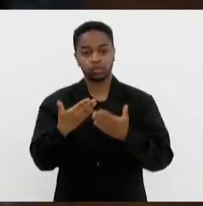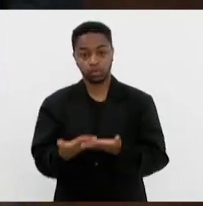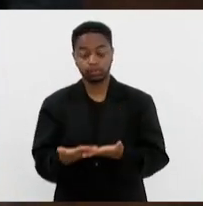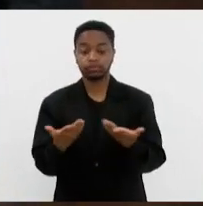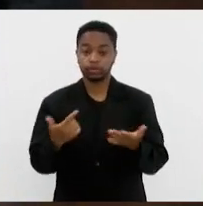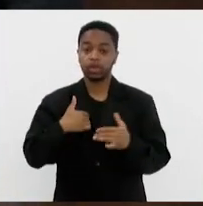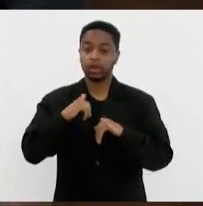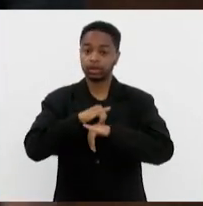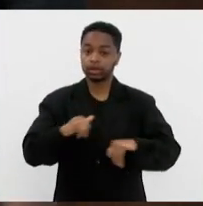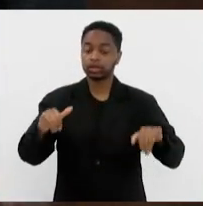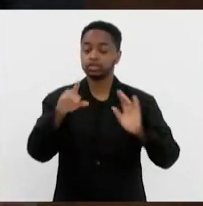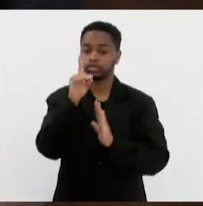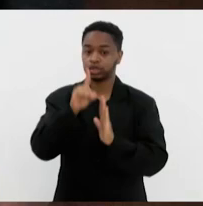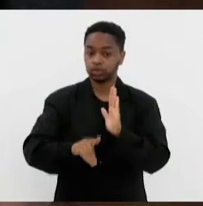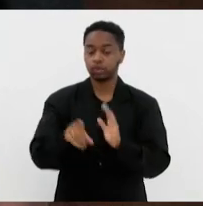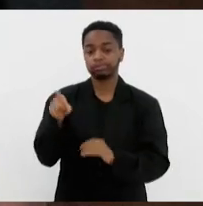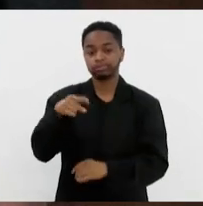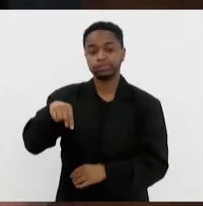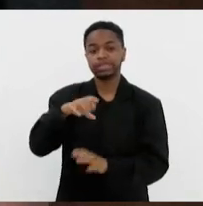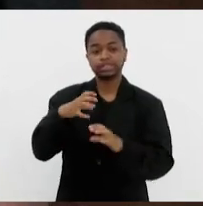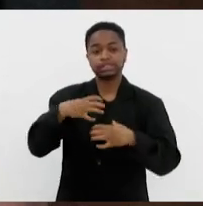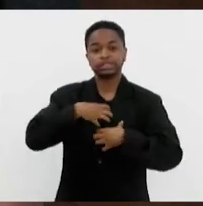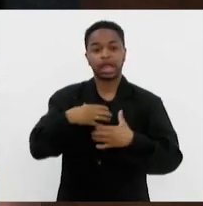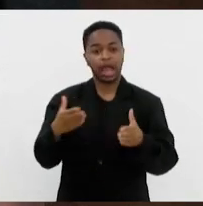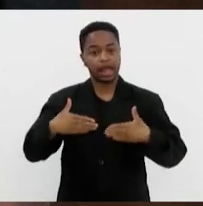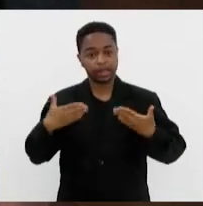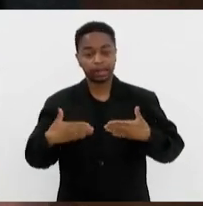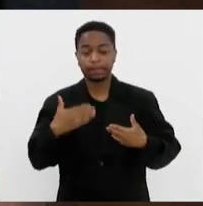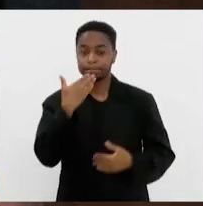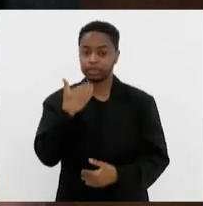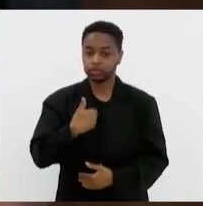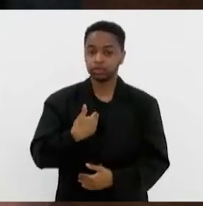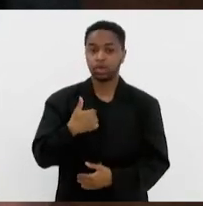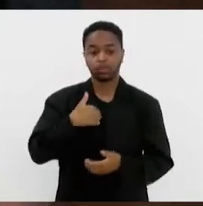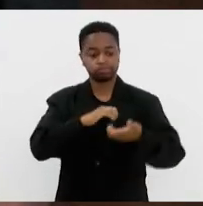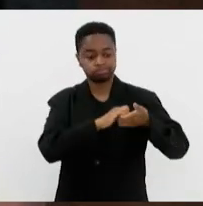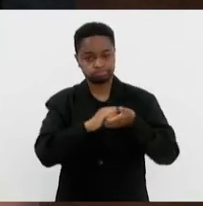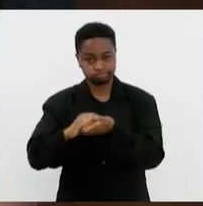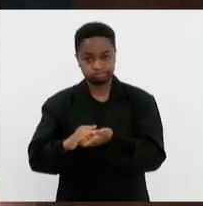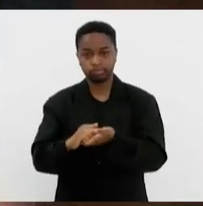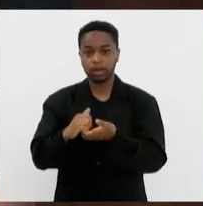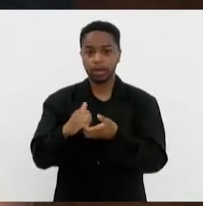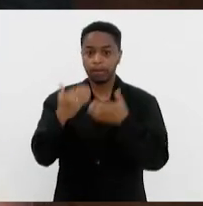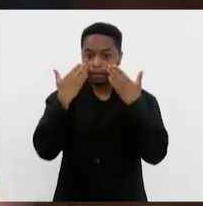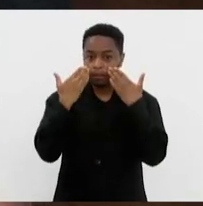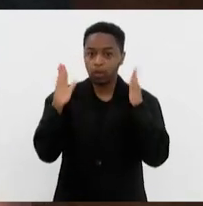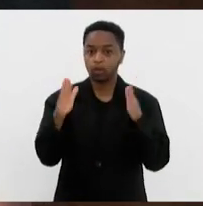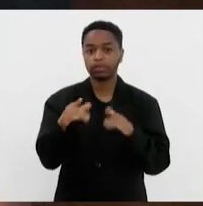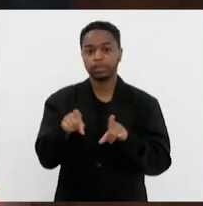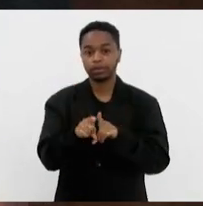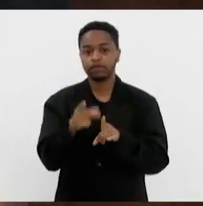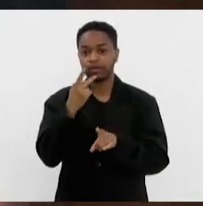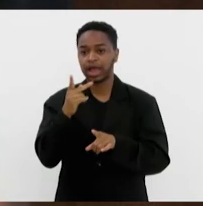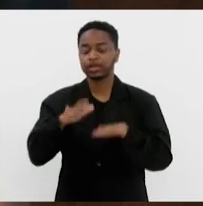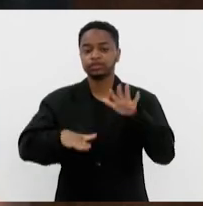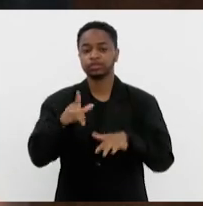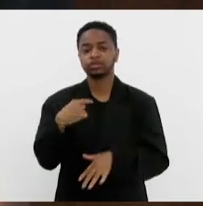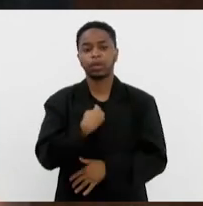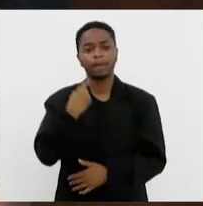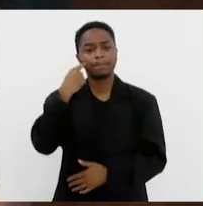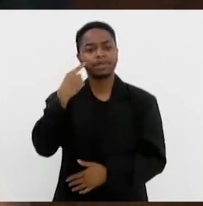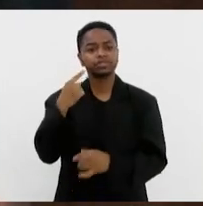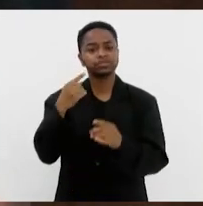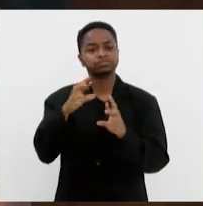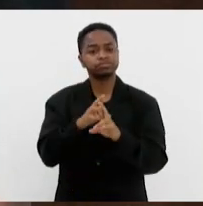ficaram na alegria, pediram para eu cumprimentar publicamente, reconhecer. Às vezes a gente pensa diferente sobre tanta coisa, mas quando a